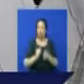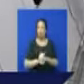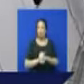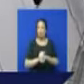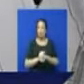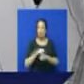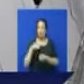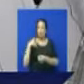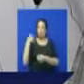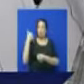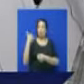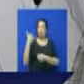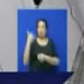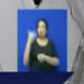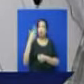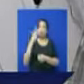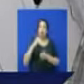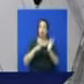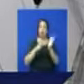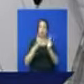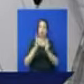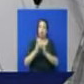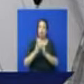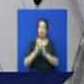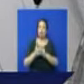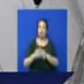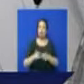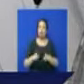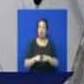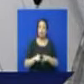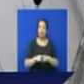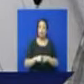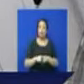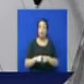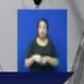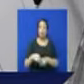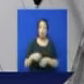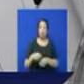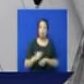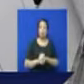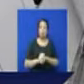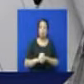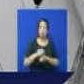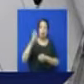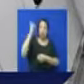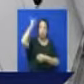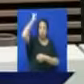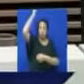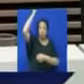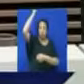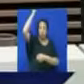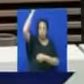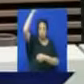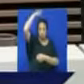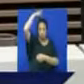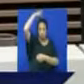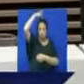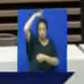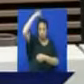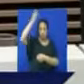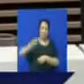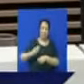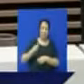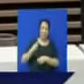Débora e do Gileno, né, que coloca aí seus dons à disposição da igreja, né,